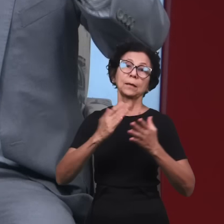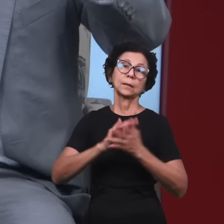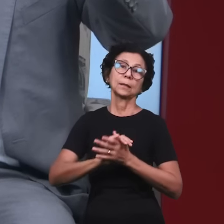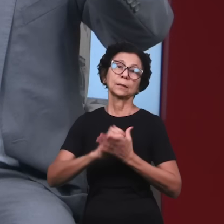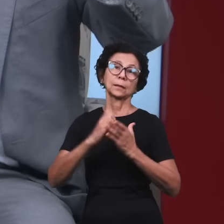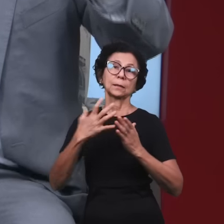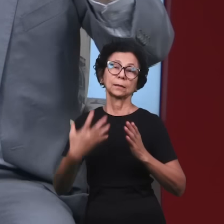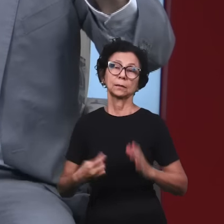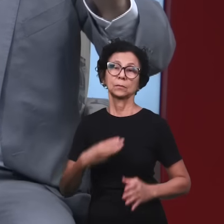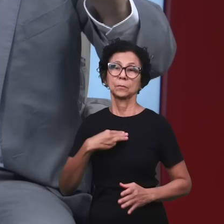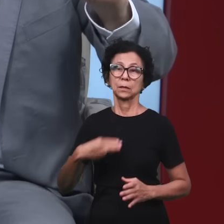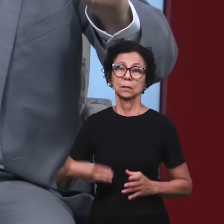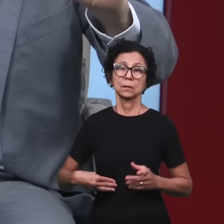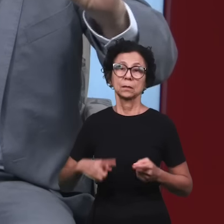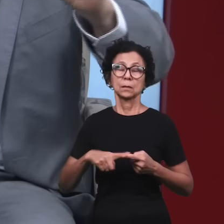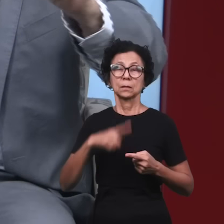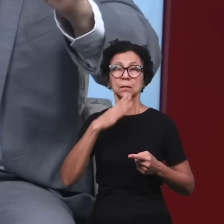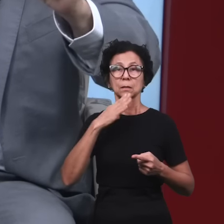sacerdote e rei.